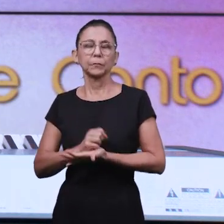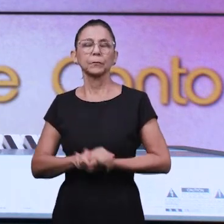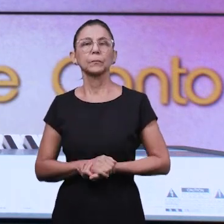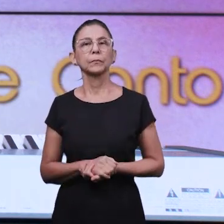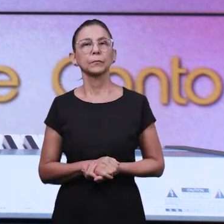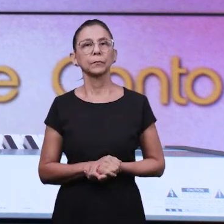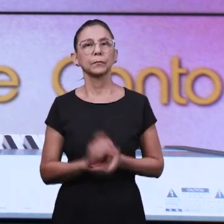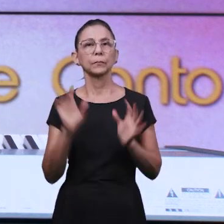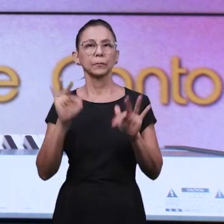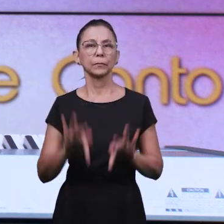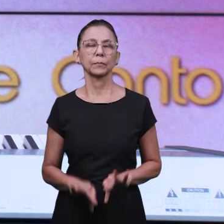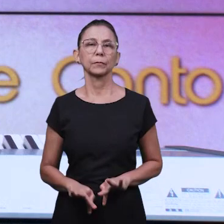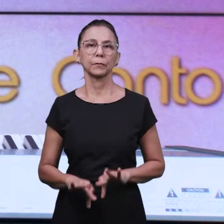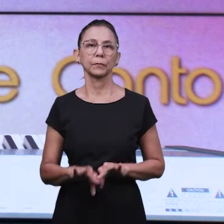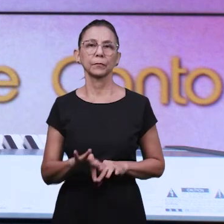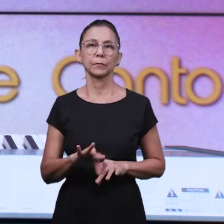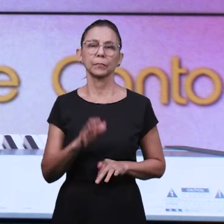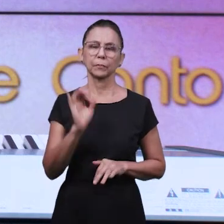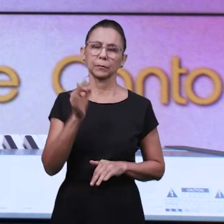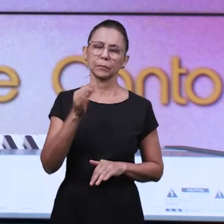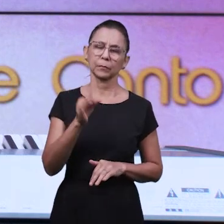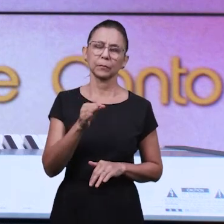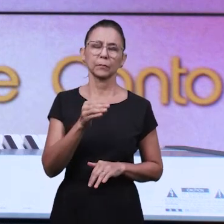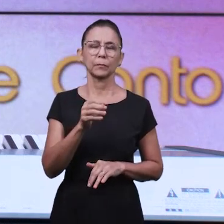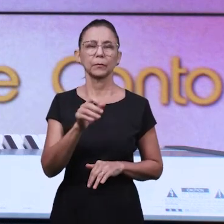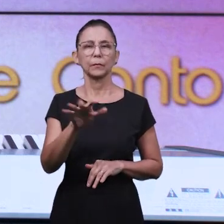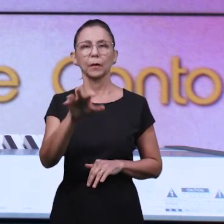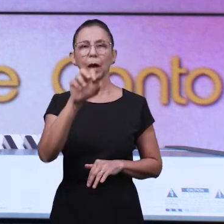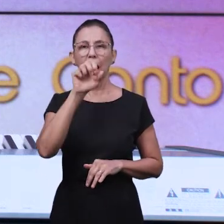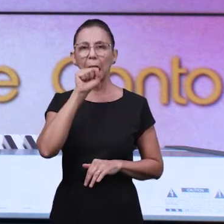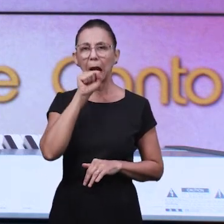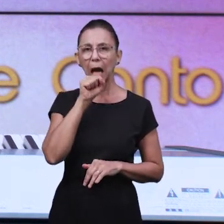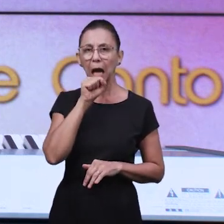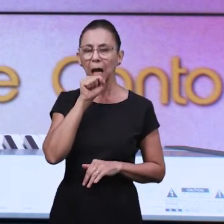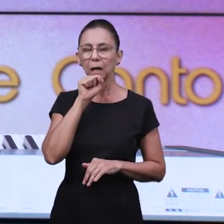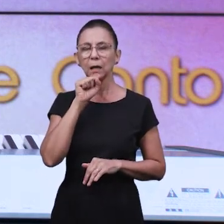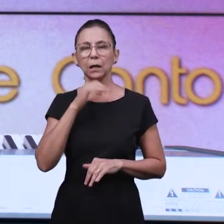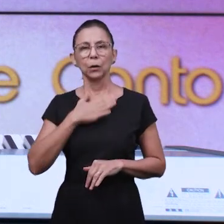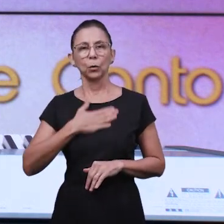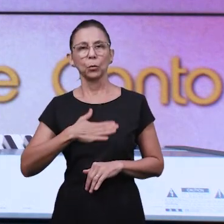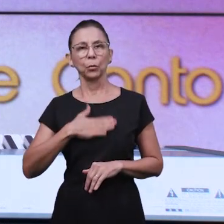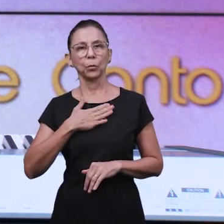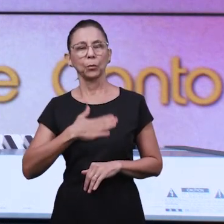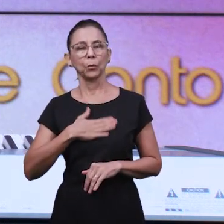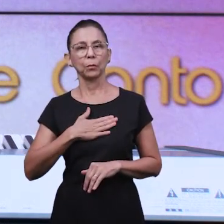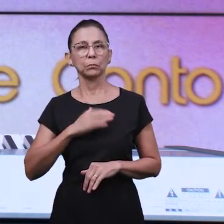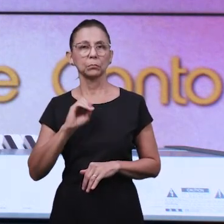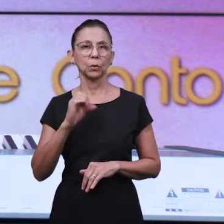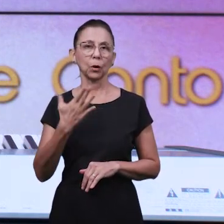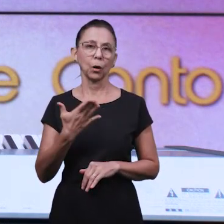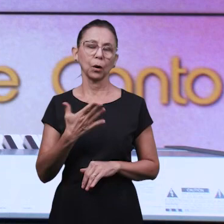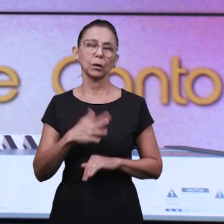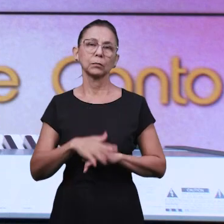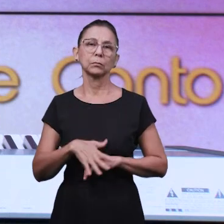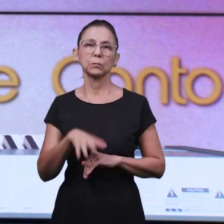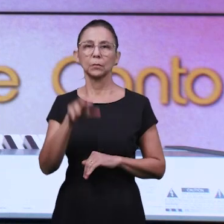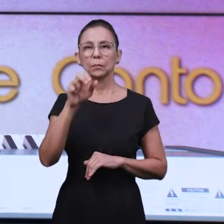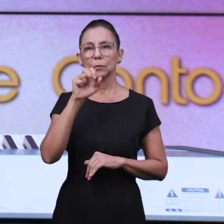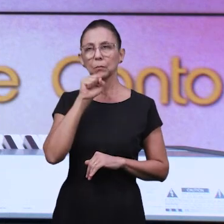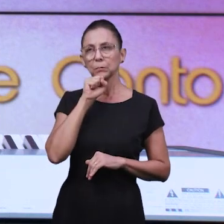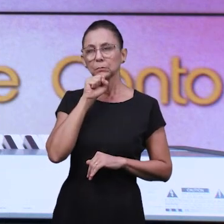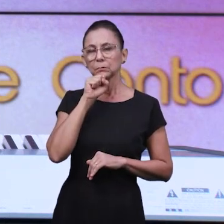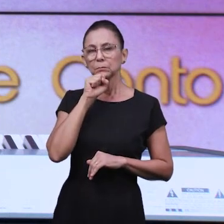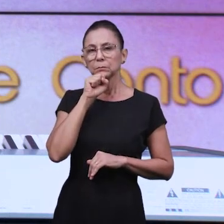manter equilibrado e finalizar bem, seja com uma respiração de relaxamento completo ou seja com uma respiração